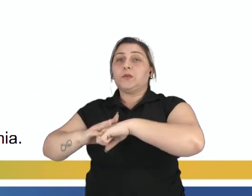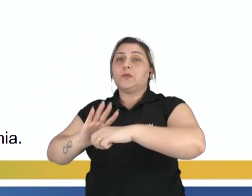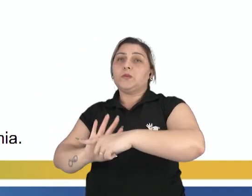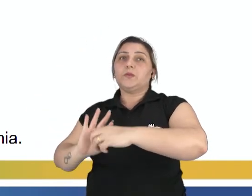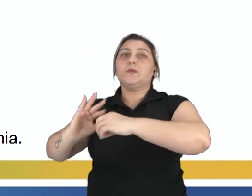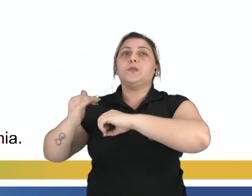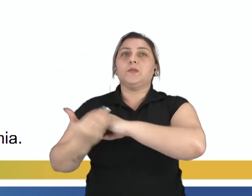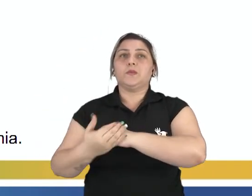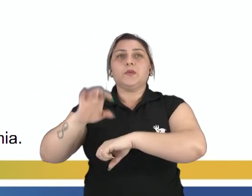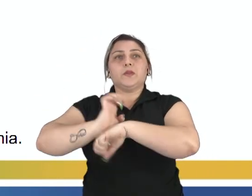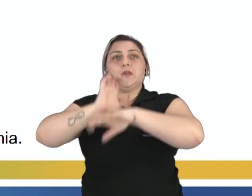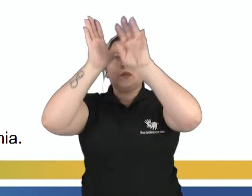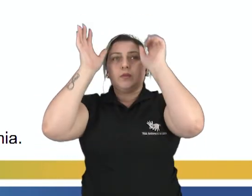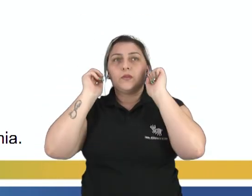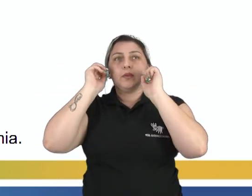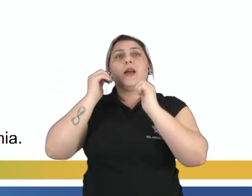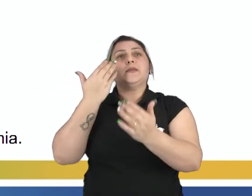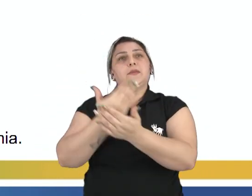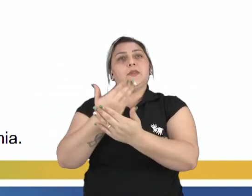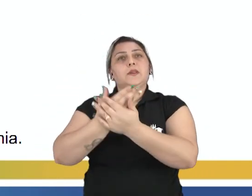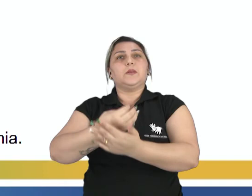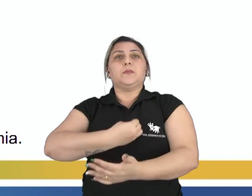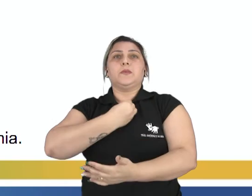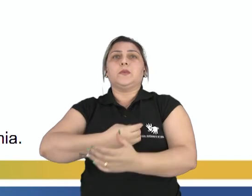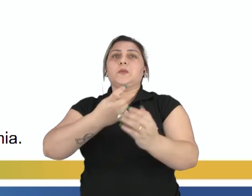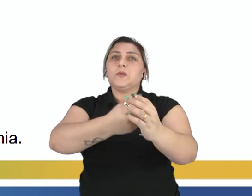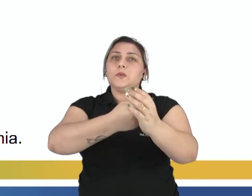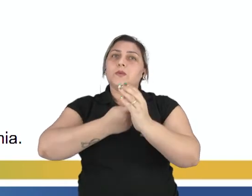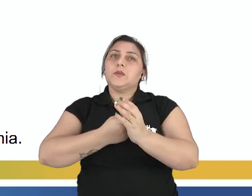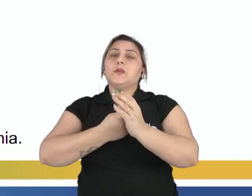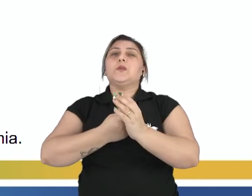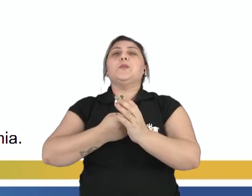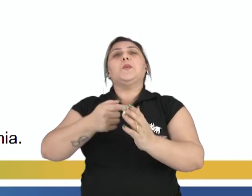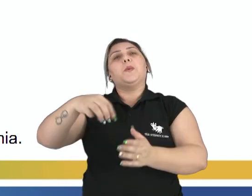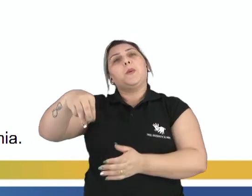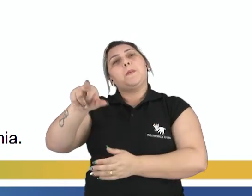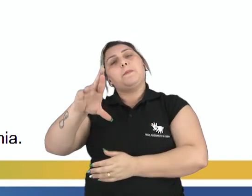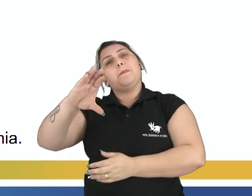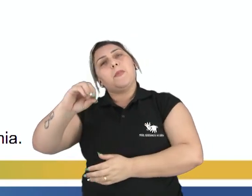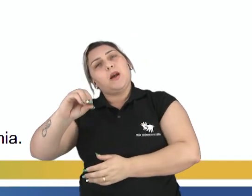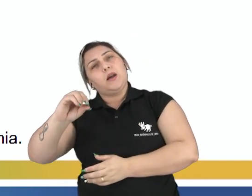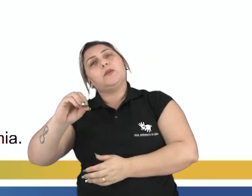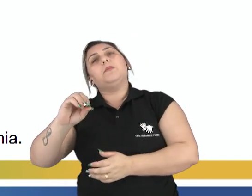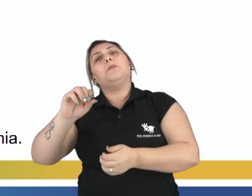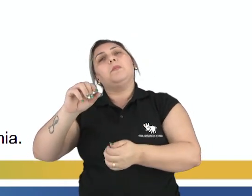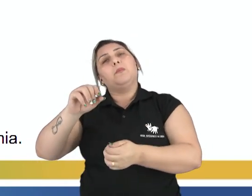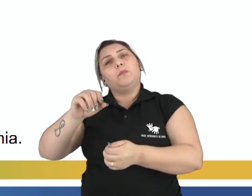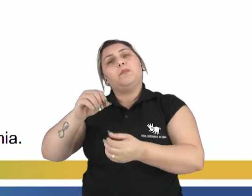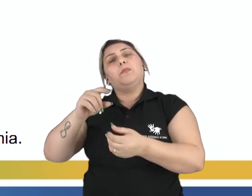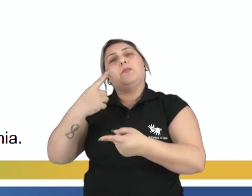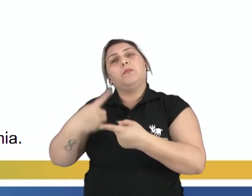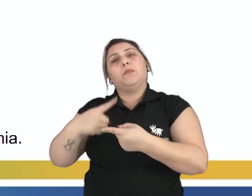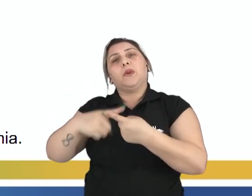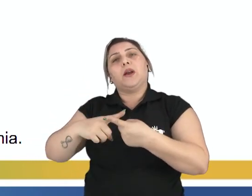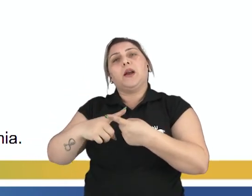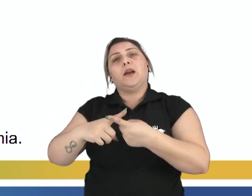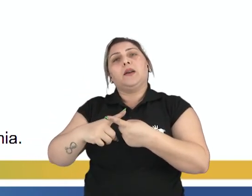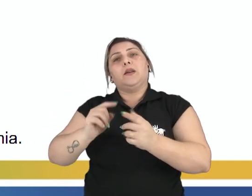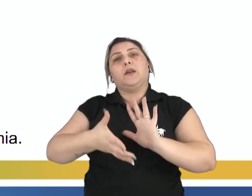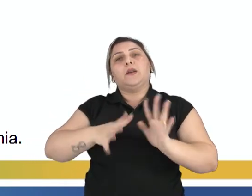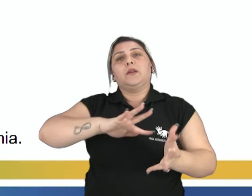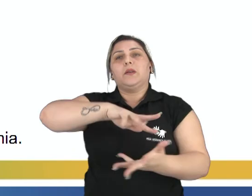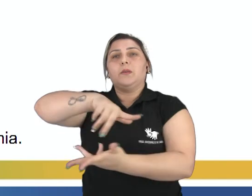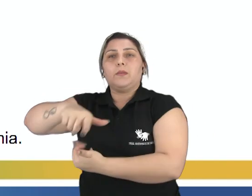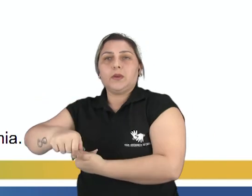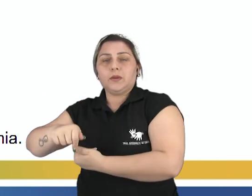Acre? Ou foi as aulas presenciais estarem suspensas desde março devido à pandemia? Qual foi o fato aí que gerou